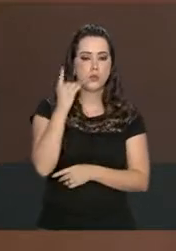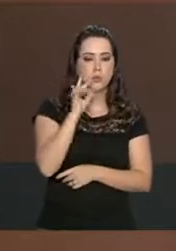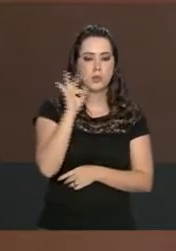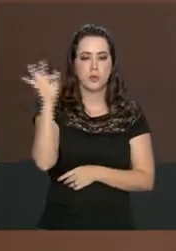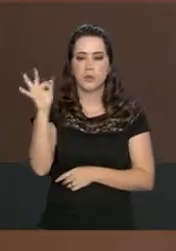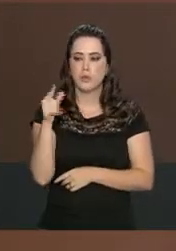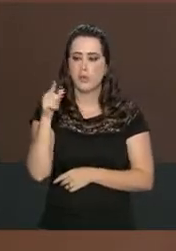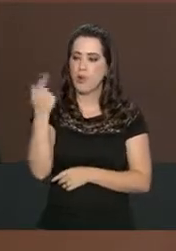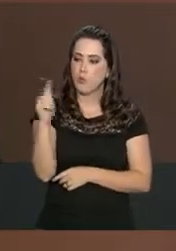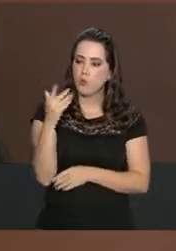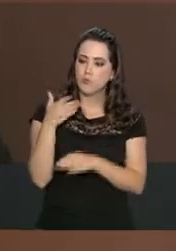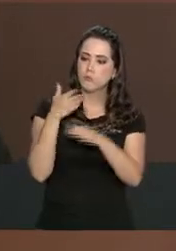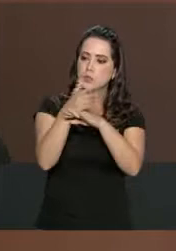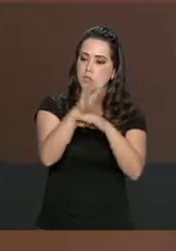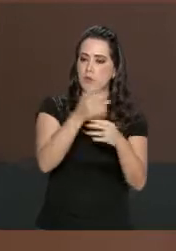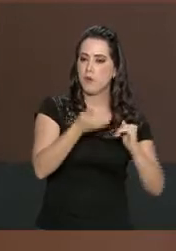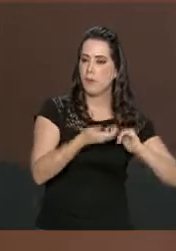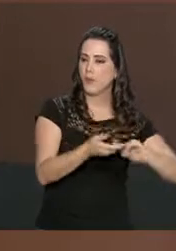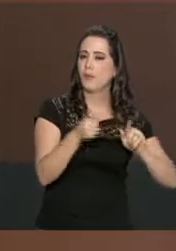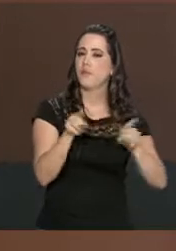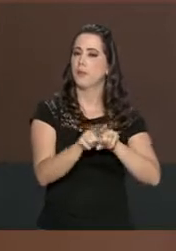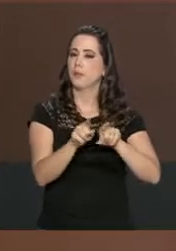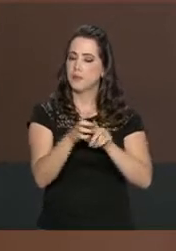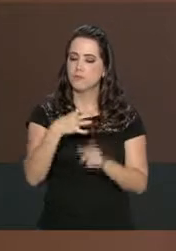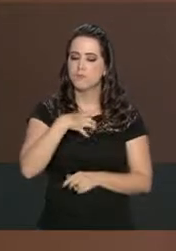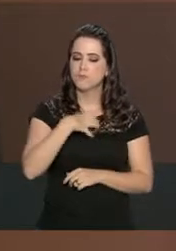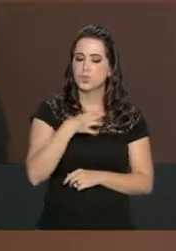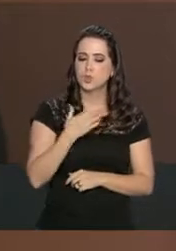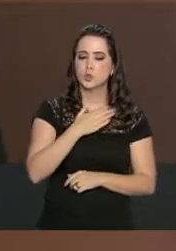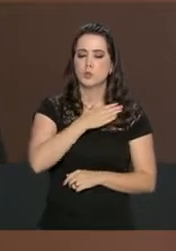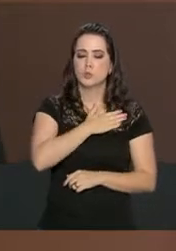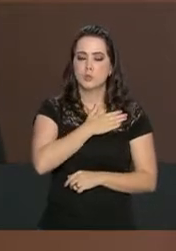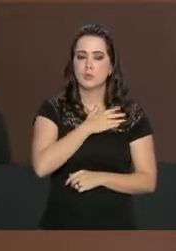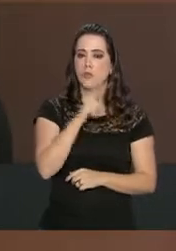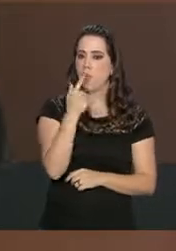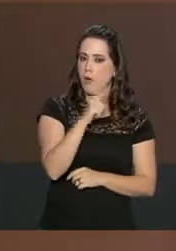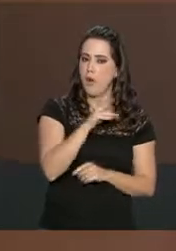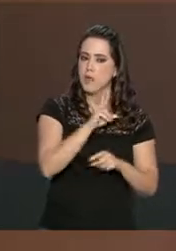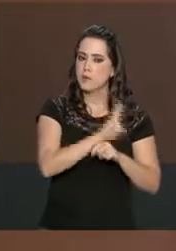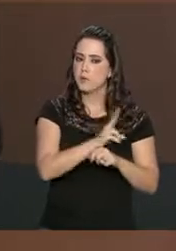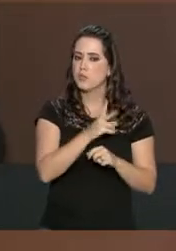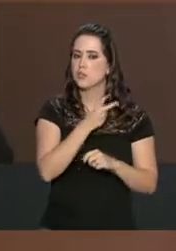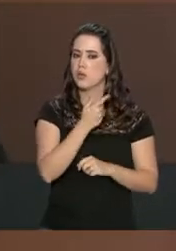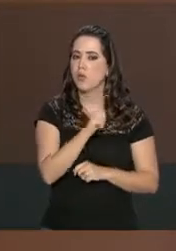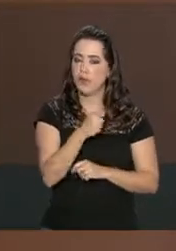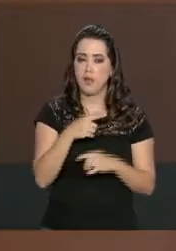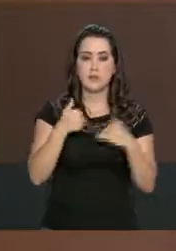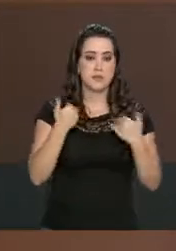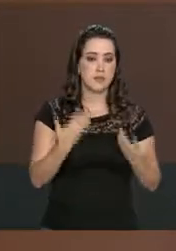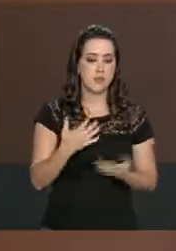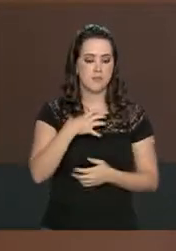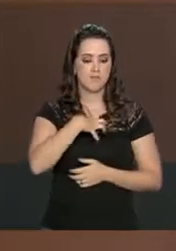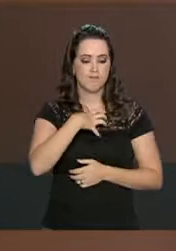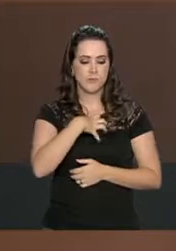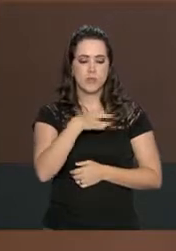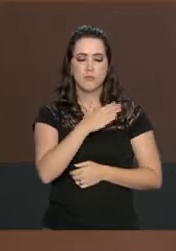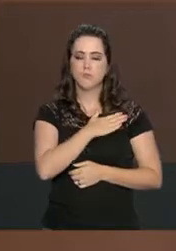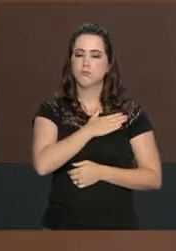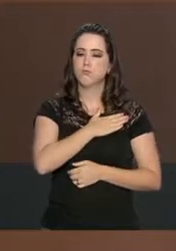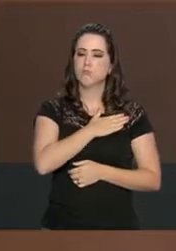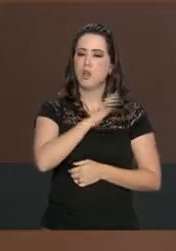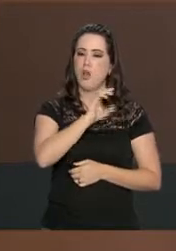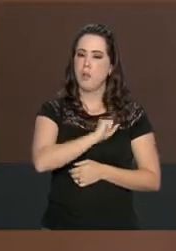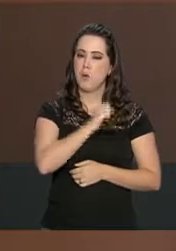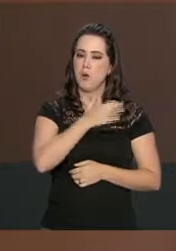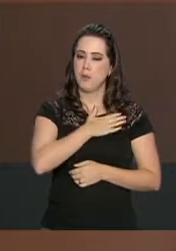federal de Goiás que vai para lá, vai também com um sentimento patriótico goiano. E esse sentimento patriótico goiano é que faz com que